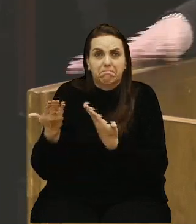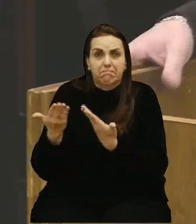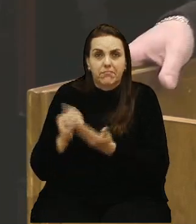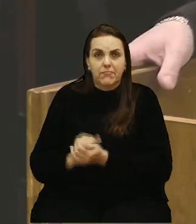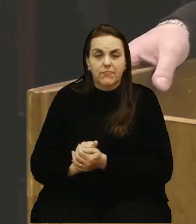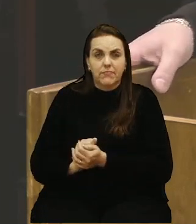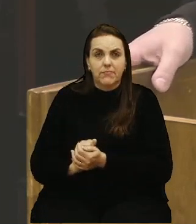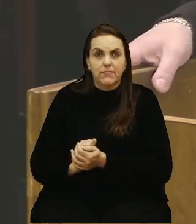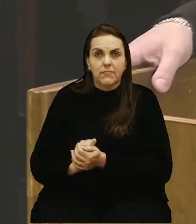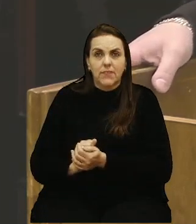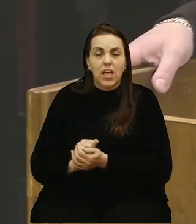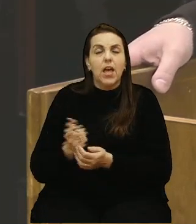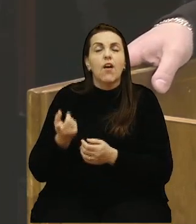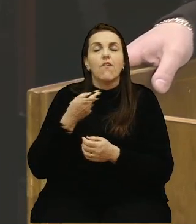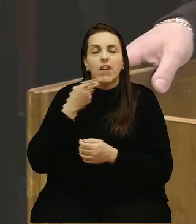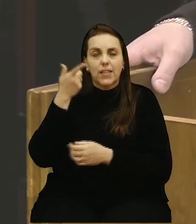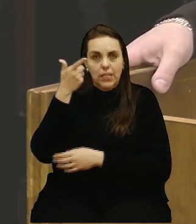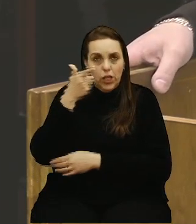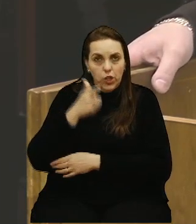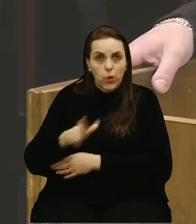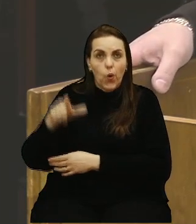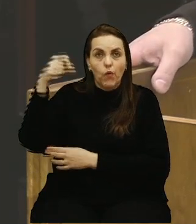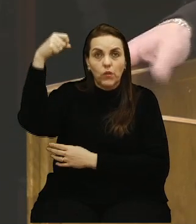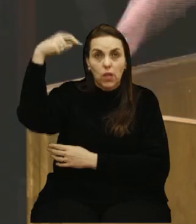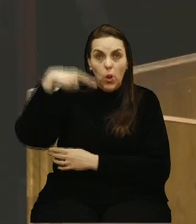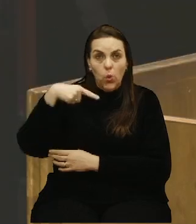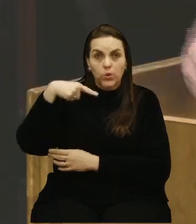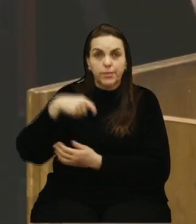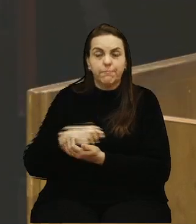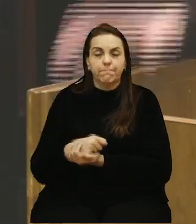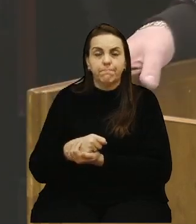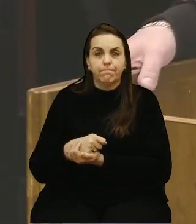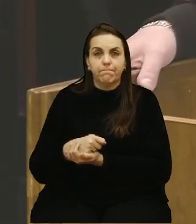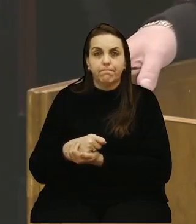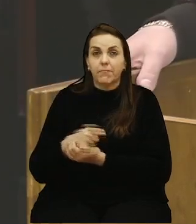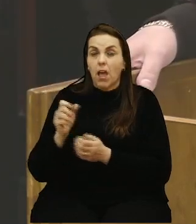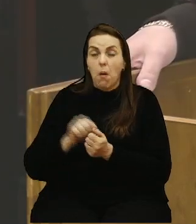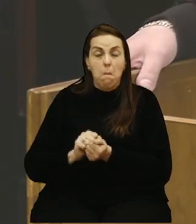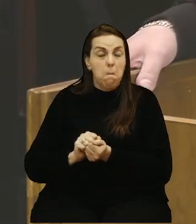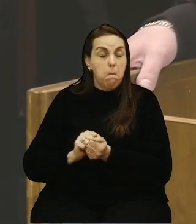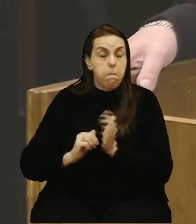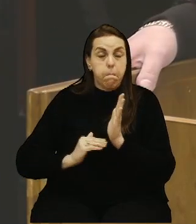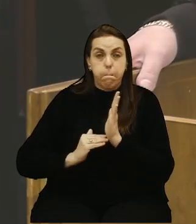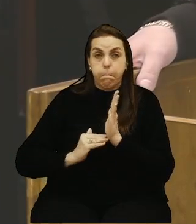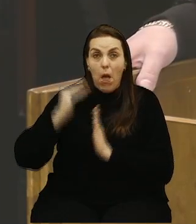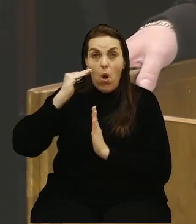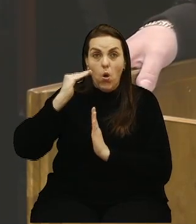Volto a dizer da questão da energia elétrica, que explodiu as contas.